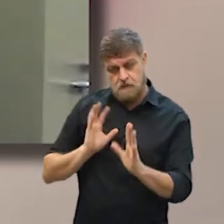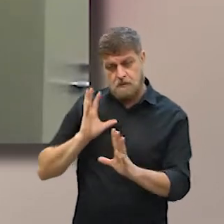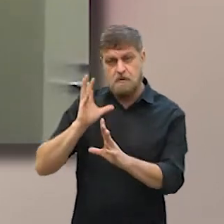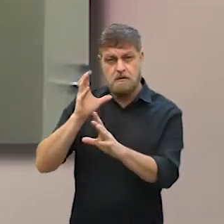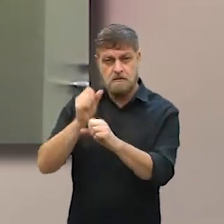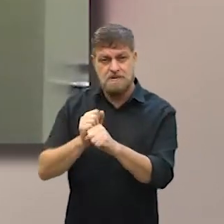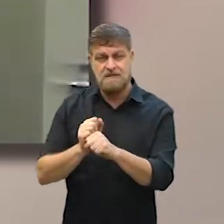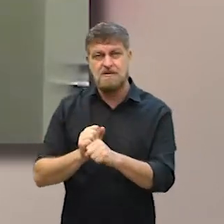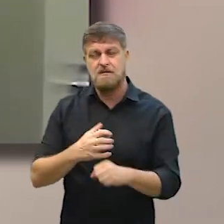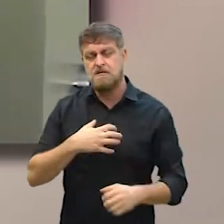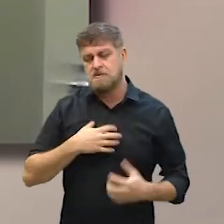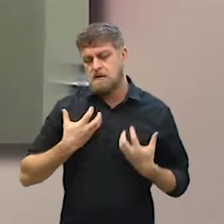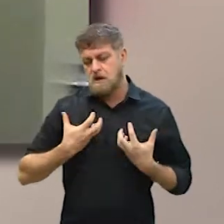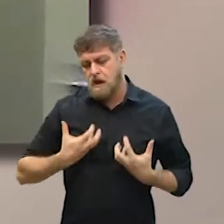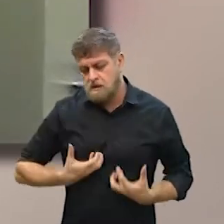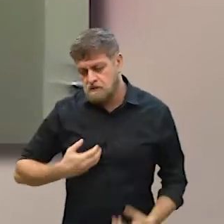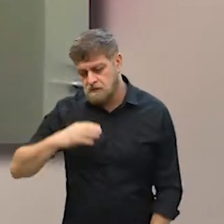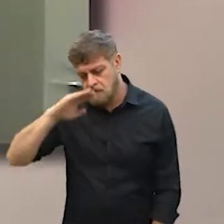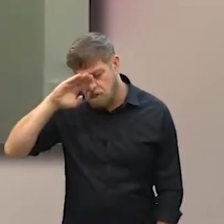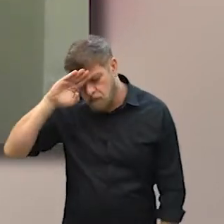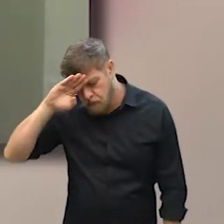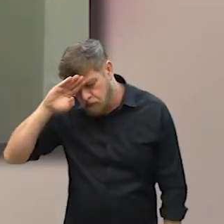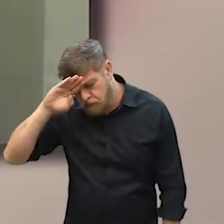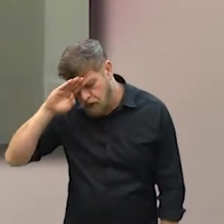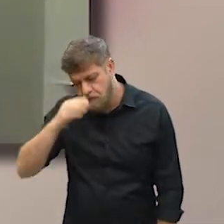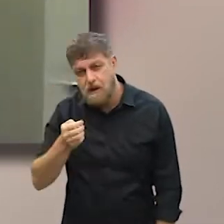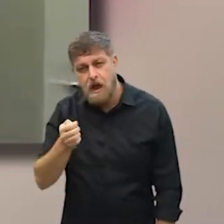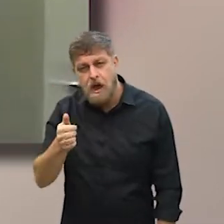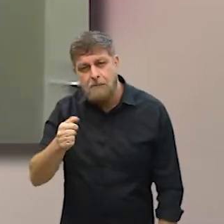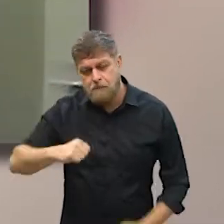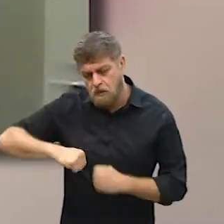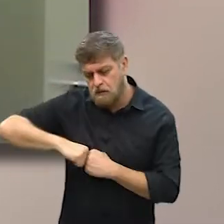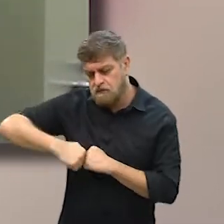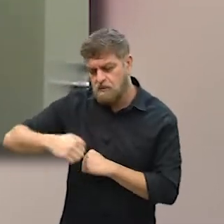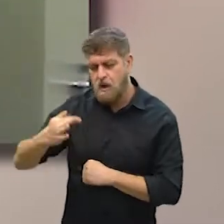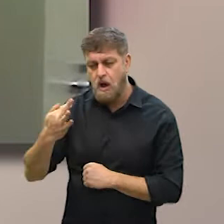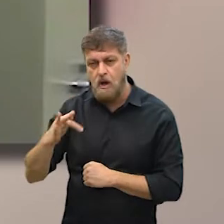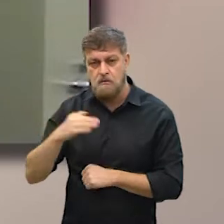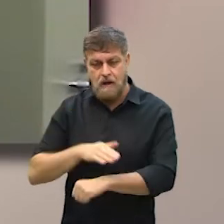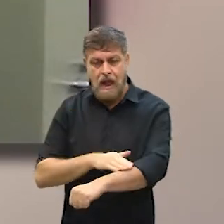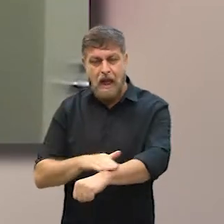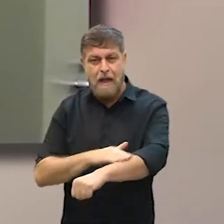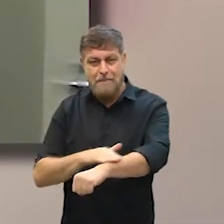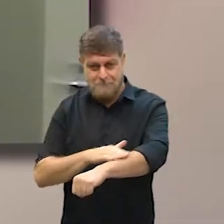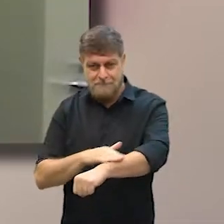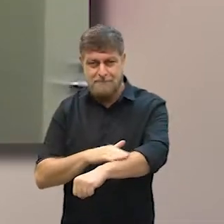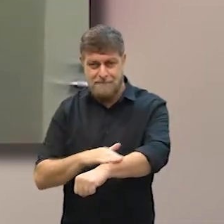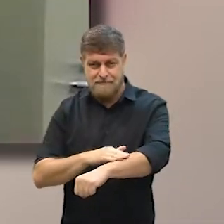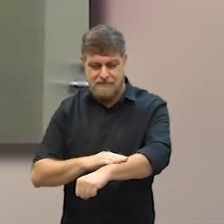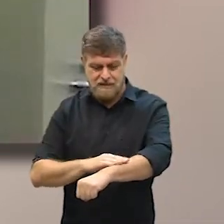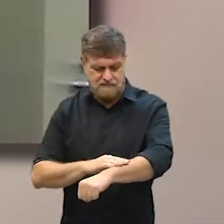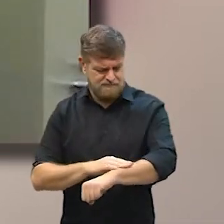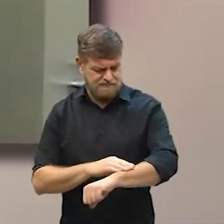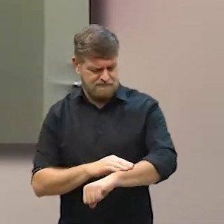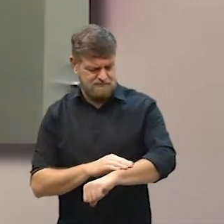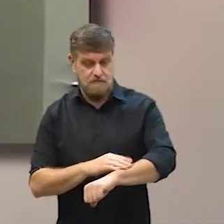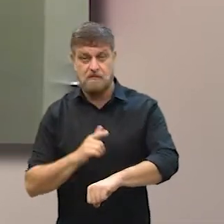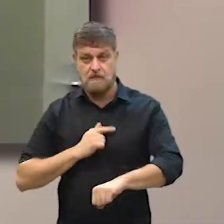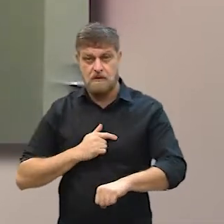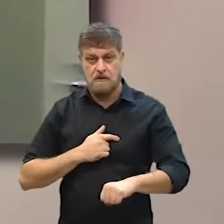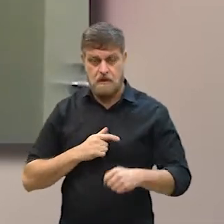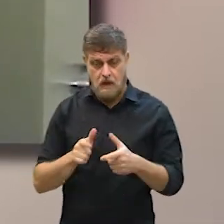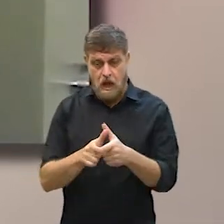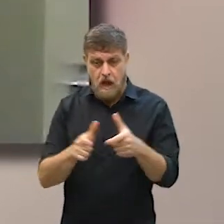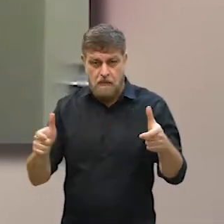Gerais dançar fazer esse febre baixa dores nas articulações lesões de pele isso é o mais